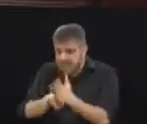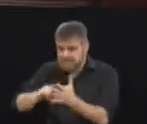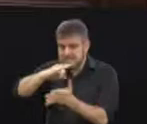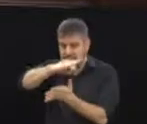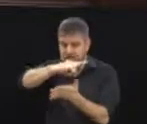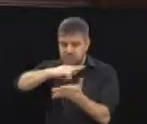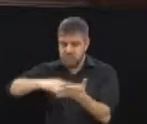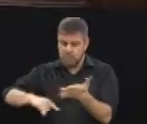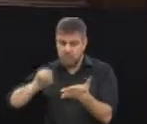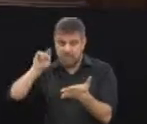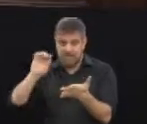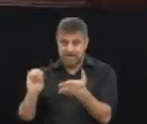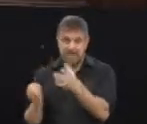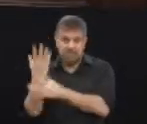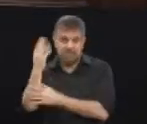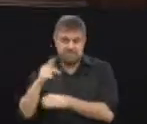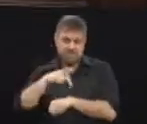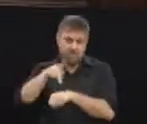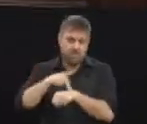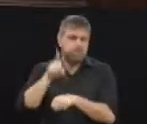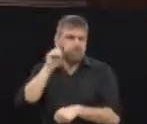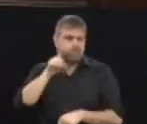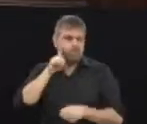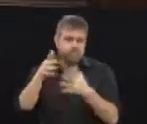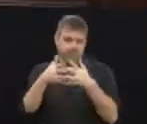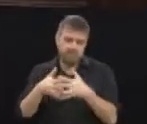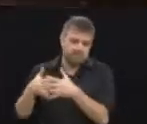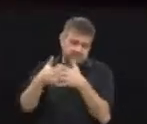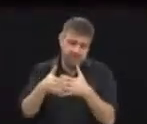e a protocolos que vão acontecendo nos Estados Unidos, na